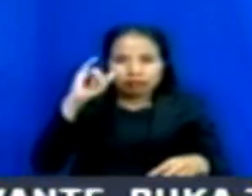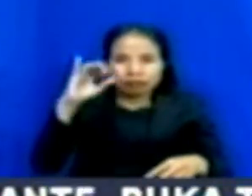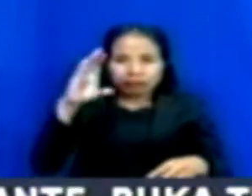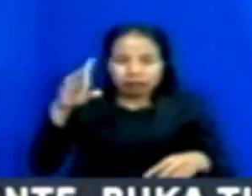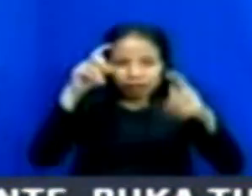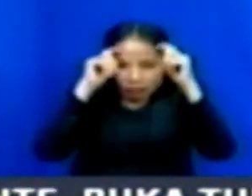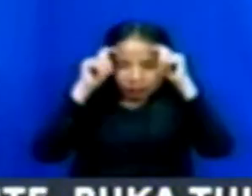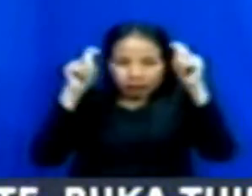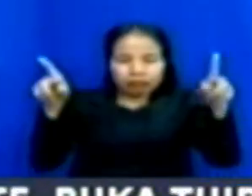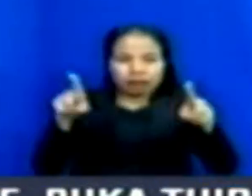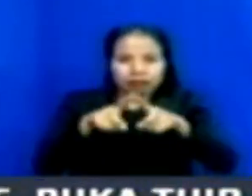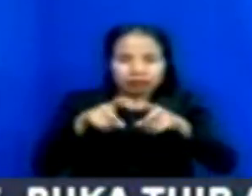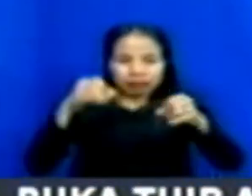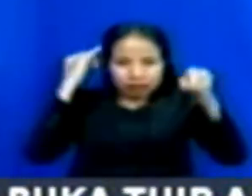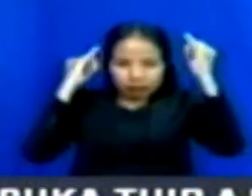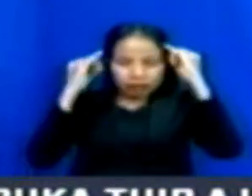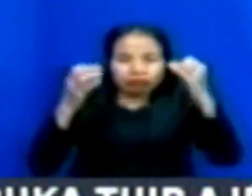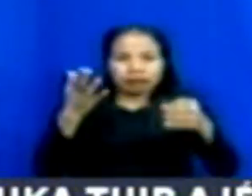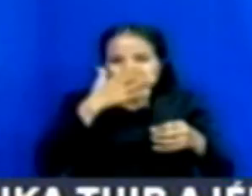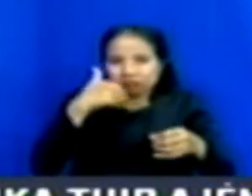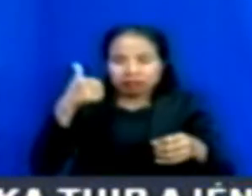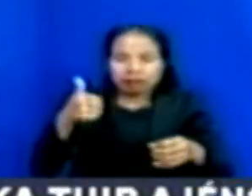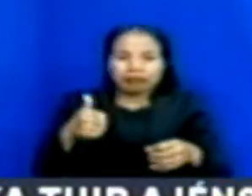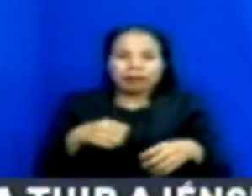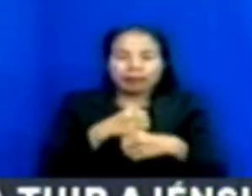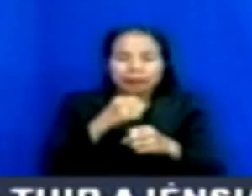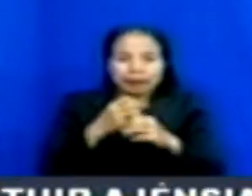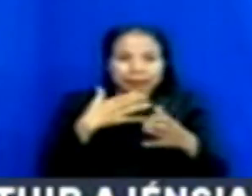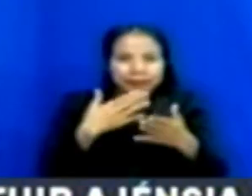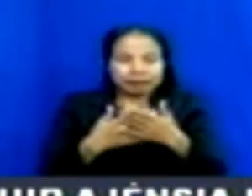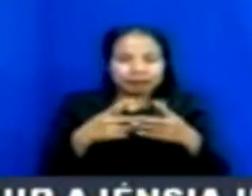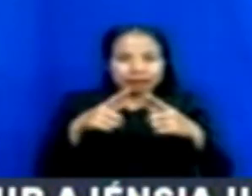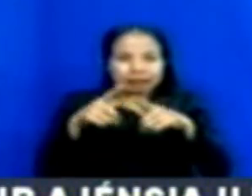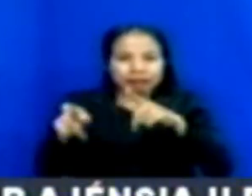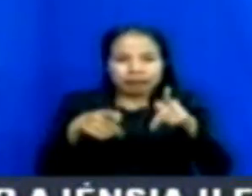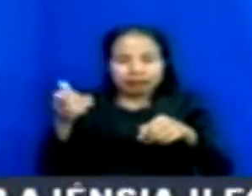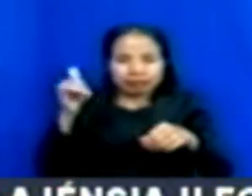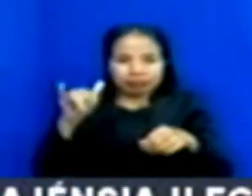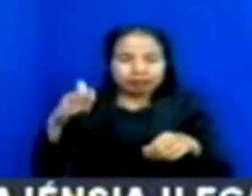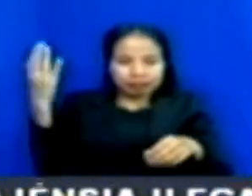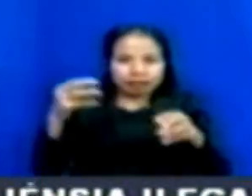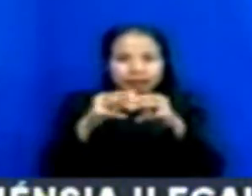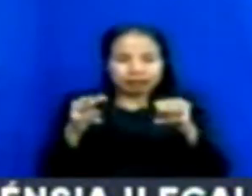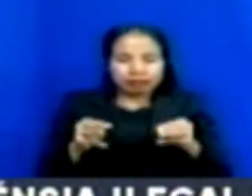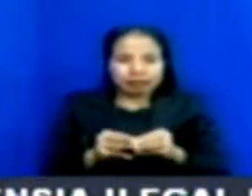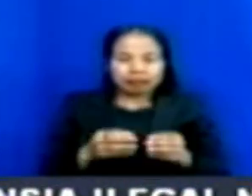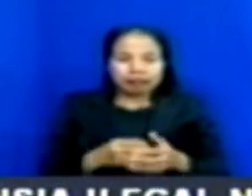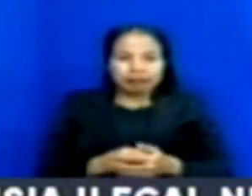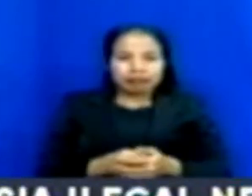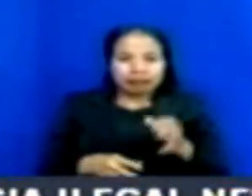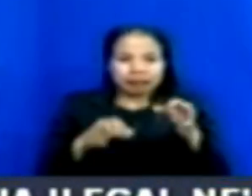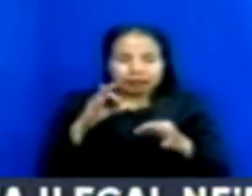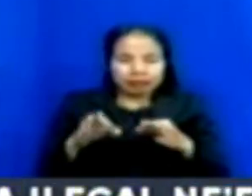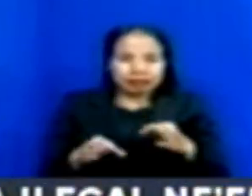há essa informação capaz de ver. Atau melhor tambah komunitas sire ya munisipi.